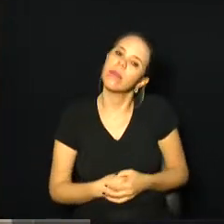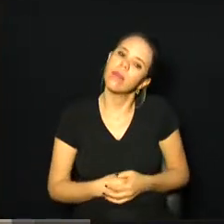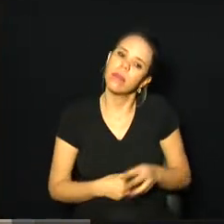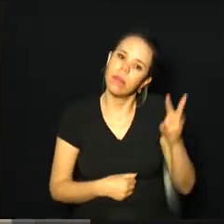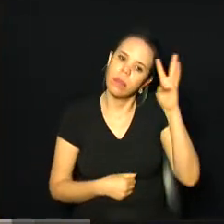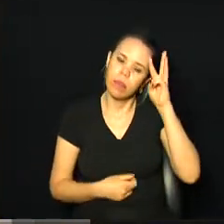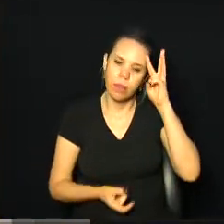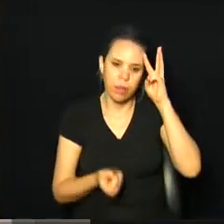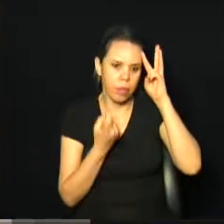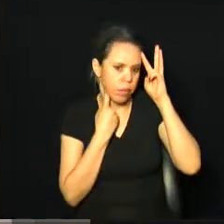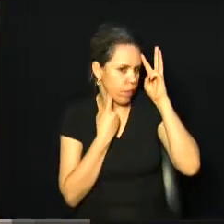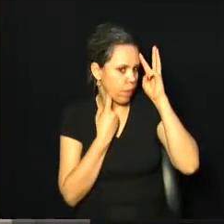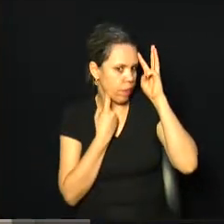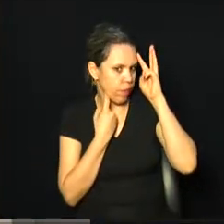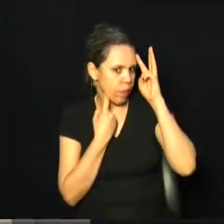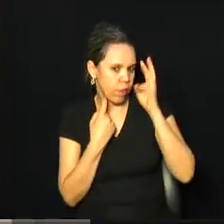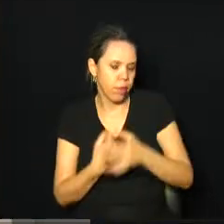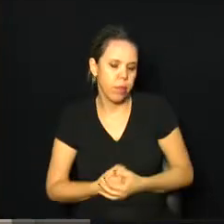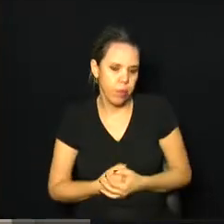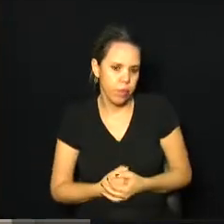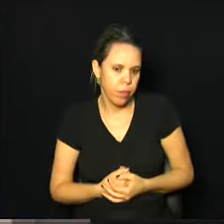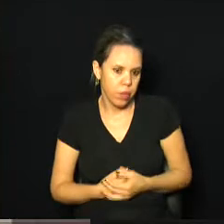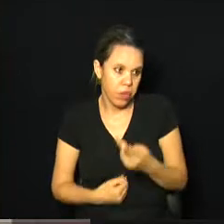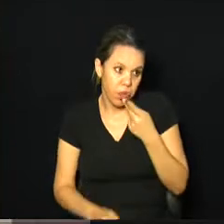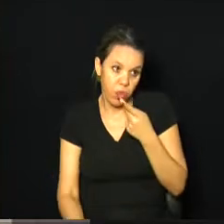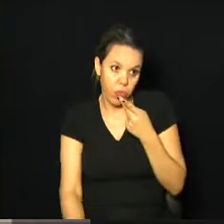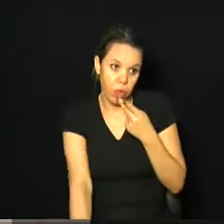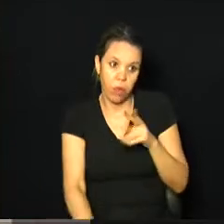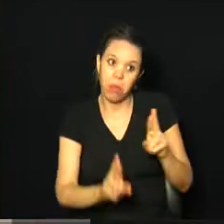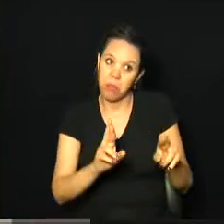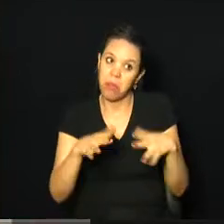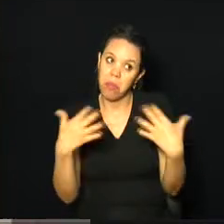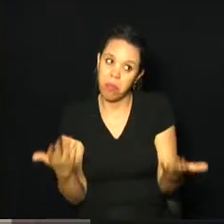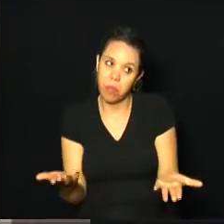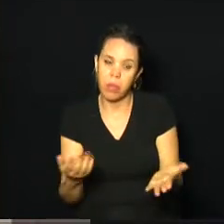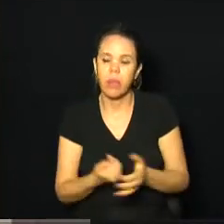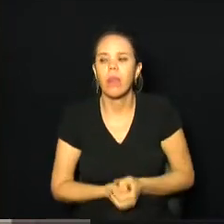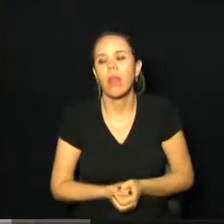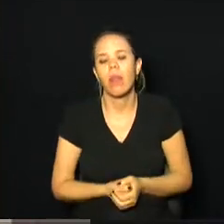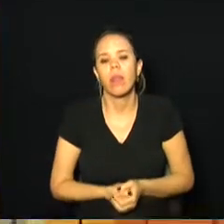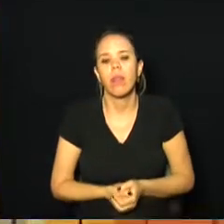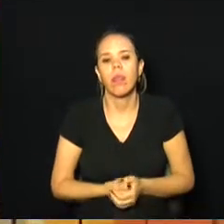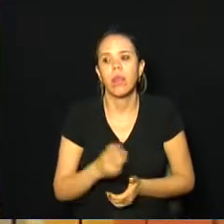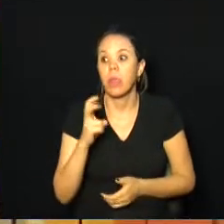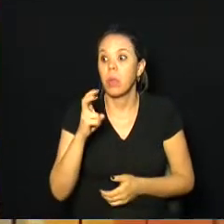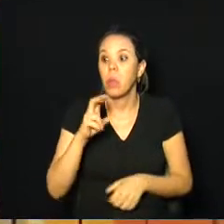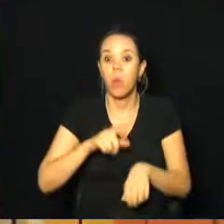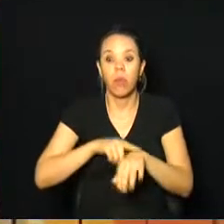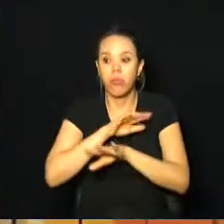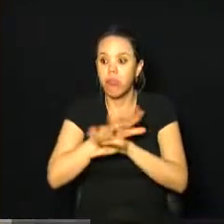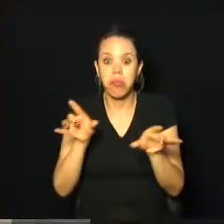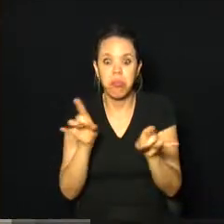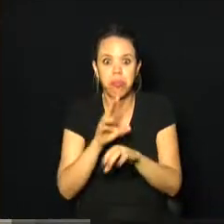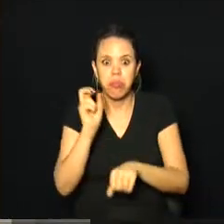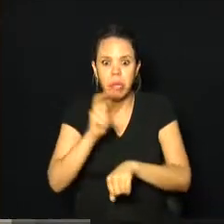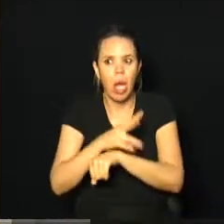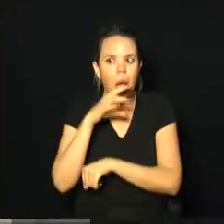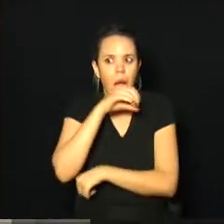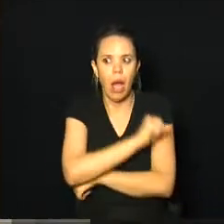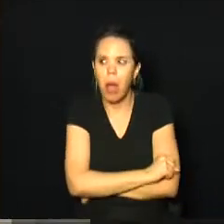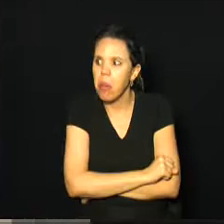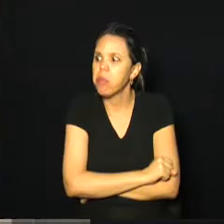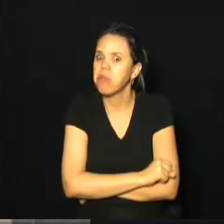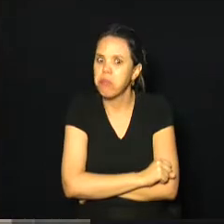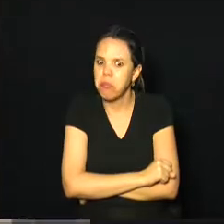terças e sextas. E aí eu falei, vamos esperar para ver o que, que dá, né? Sim. Em 5 horas já tinha acabado as vagas. Ótimo. Foi muito rápido, muito